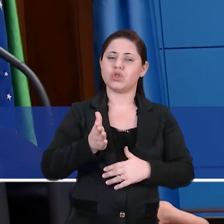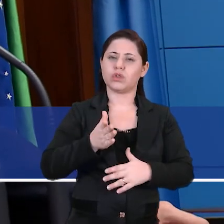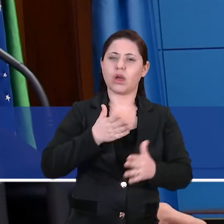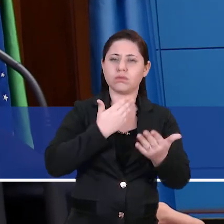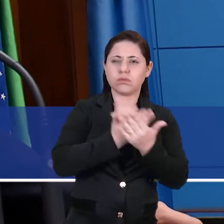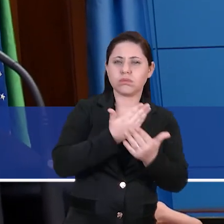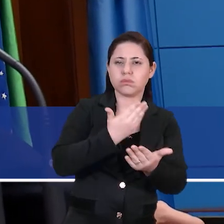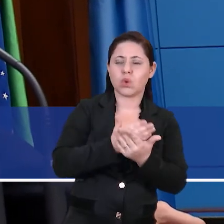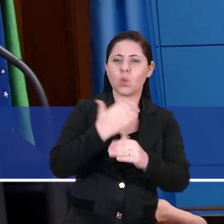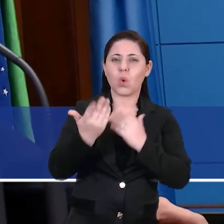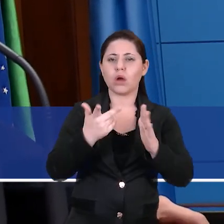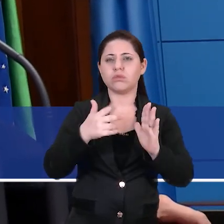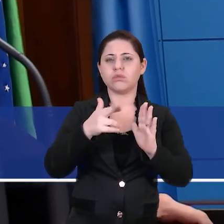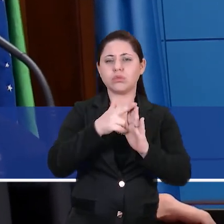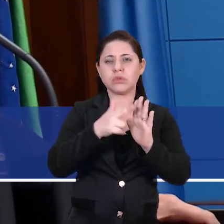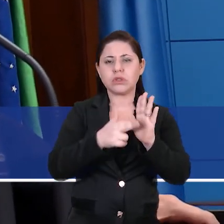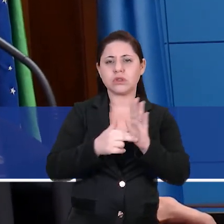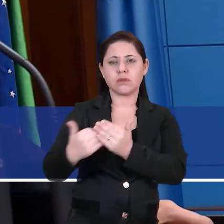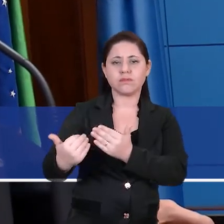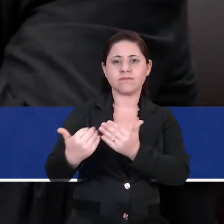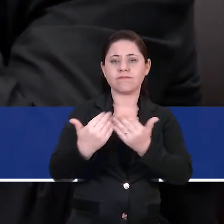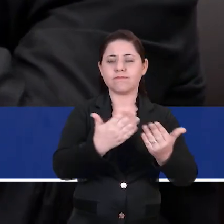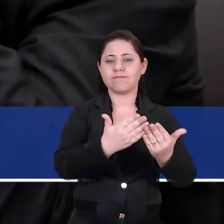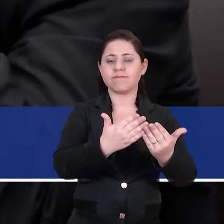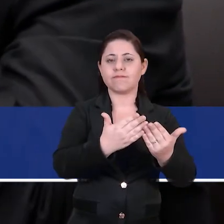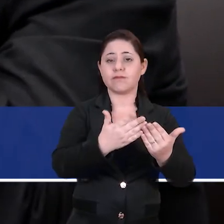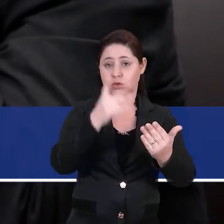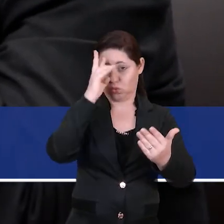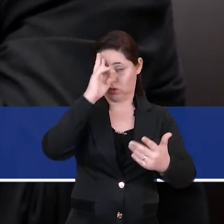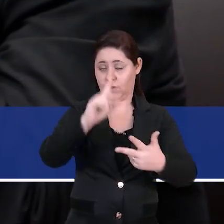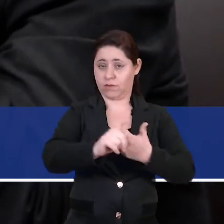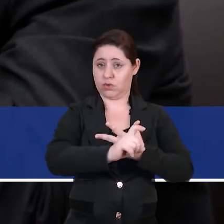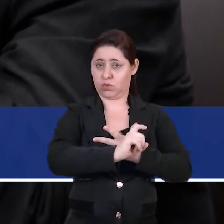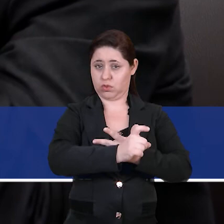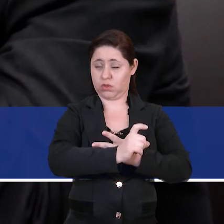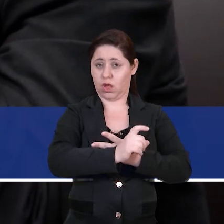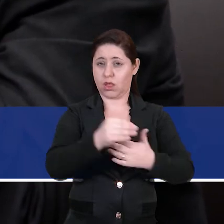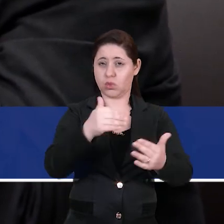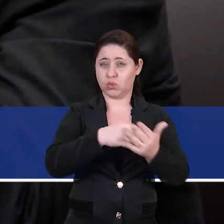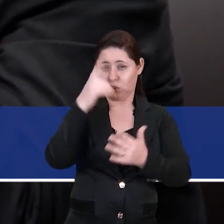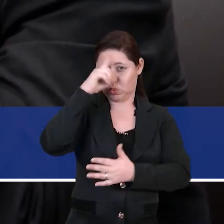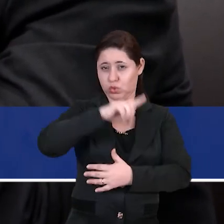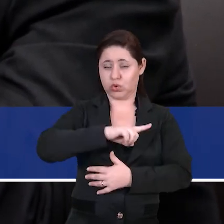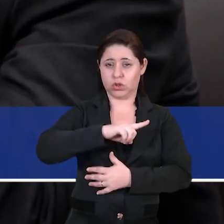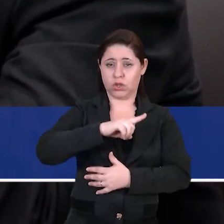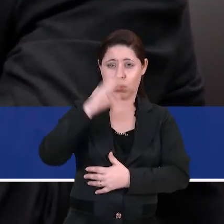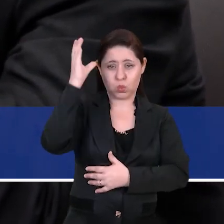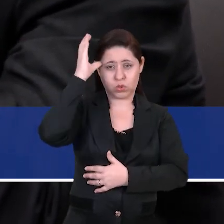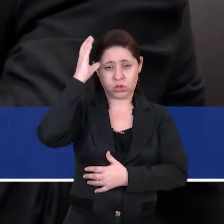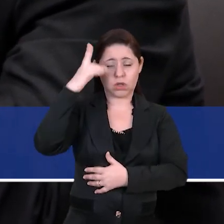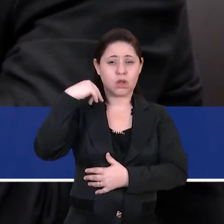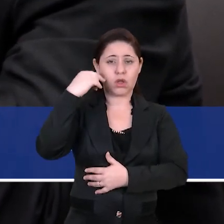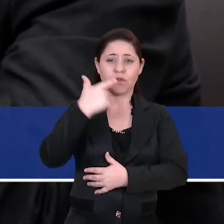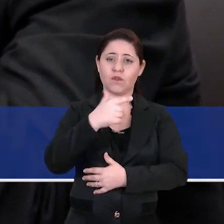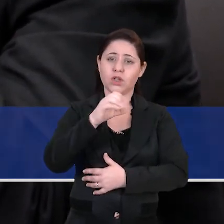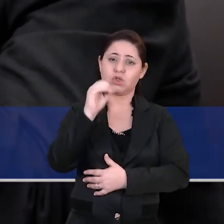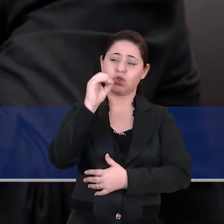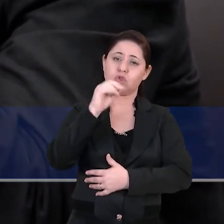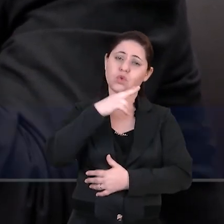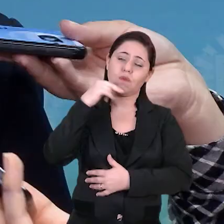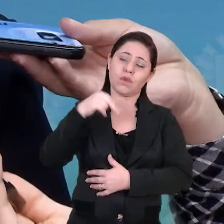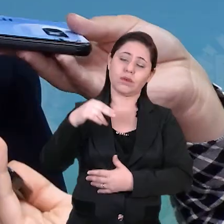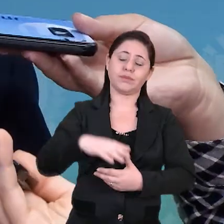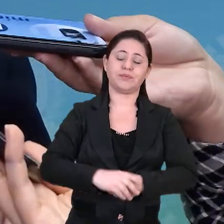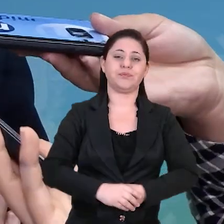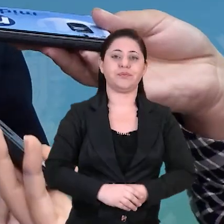já se debruça em uma proposta de regulamentação a ser entregue ao chefe do Executivo até o Dia da Consciência Negra, celebrado em 20 de